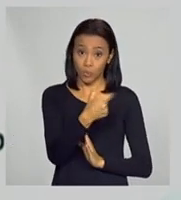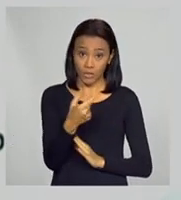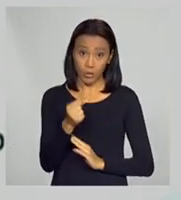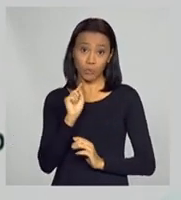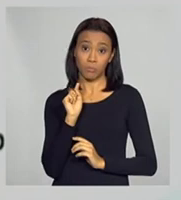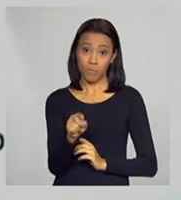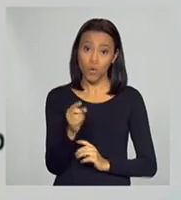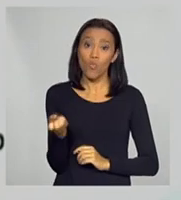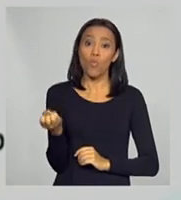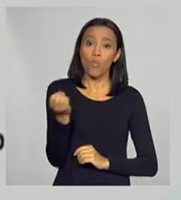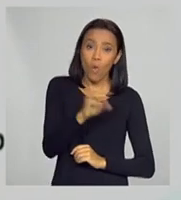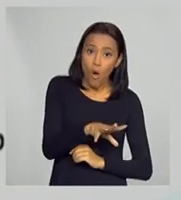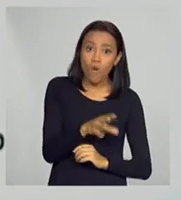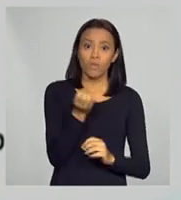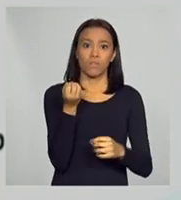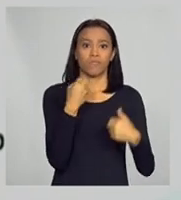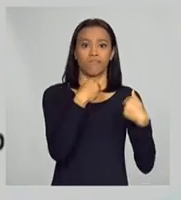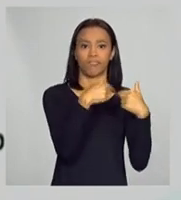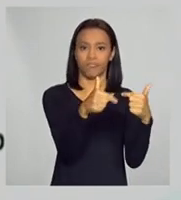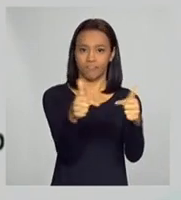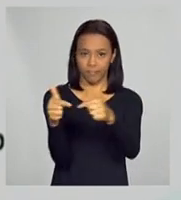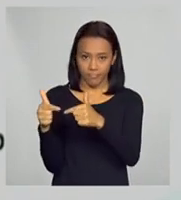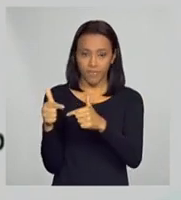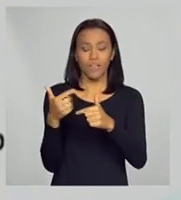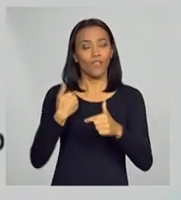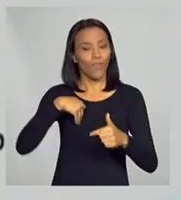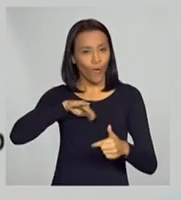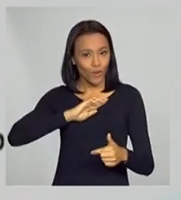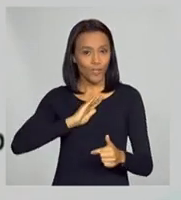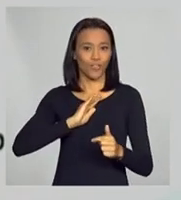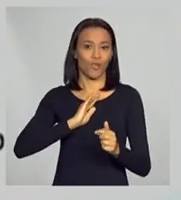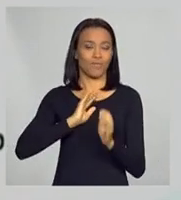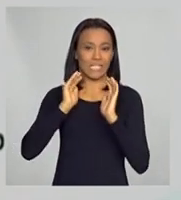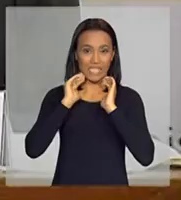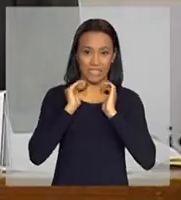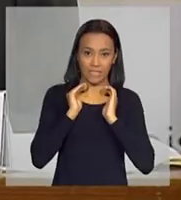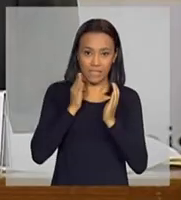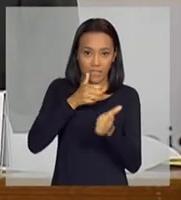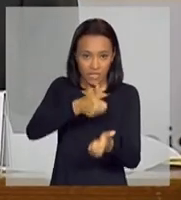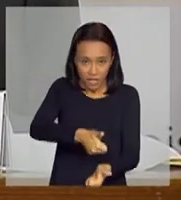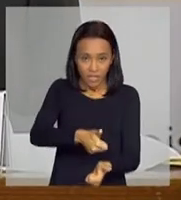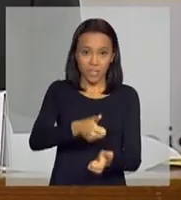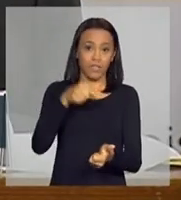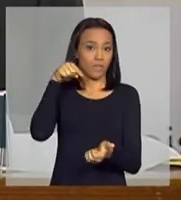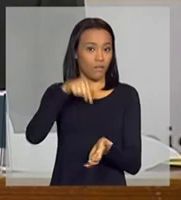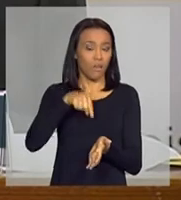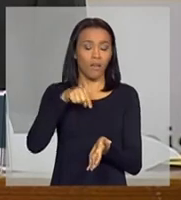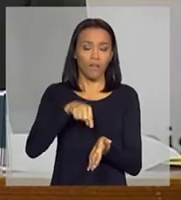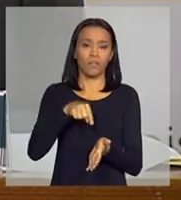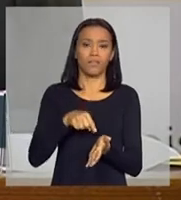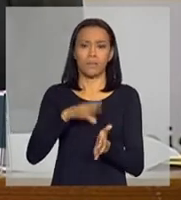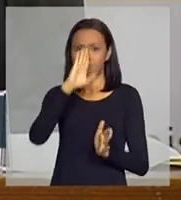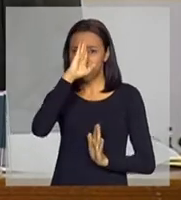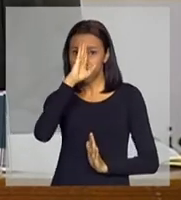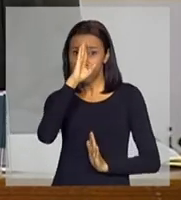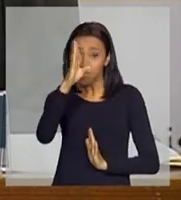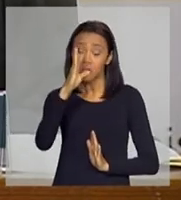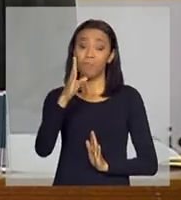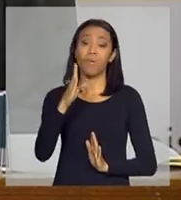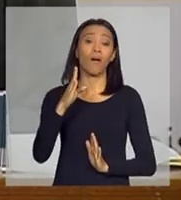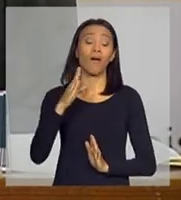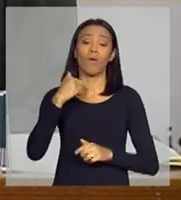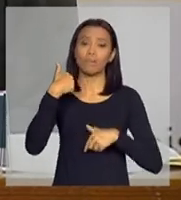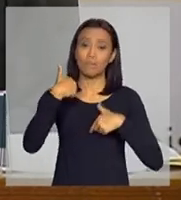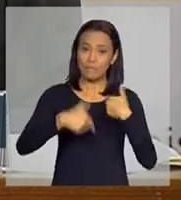em abril na portanto nós estamos cumprindo à risca esta que é uma talvez a principal principal prioridade